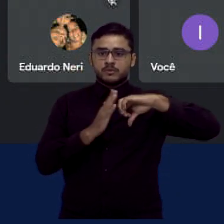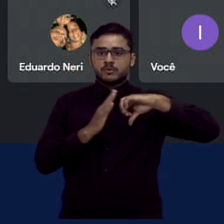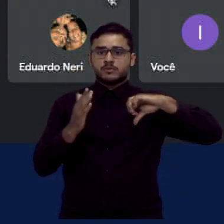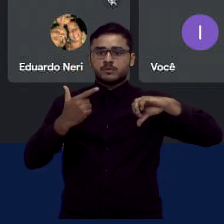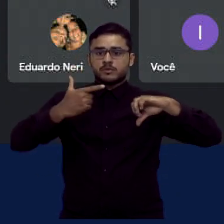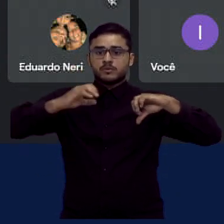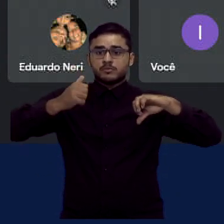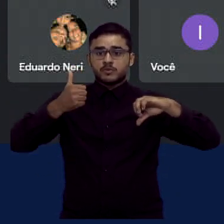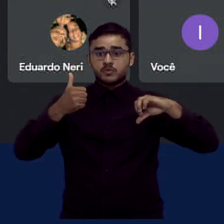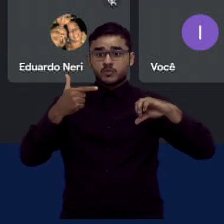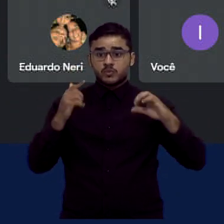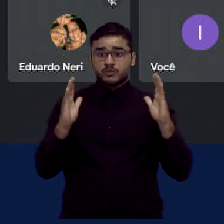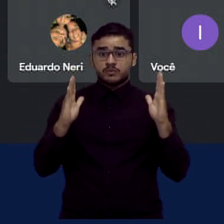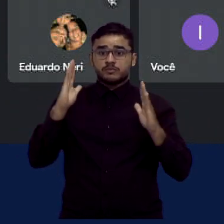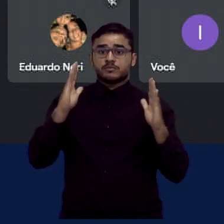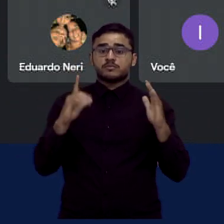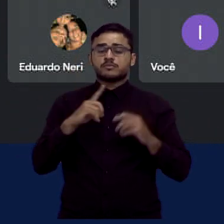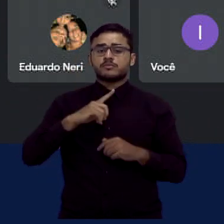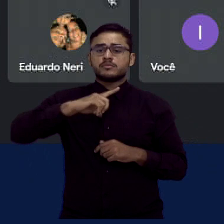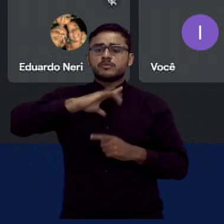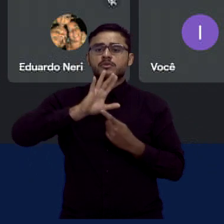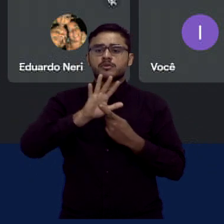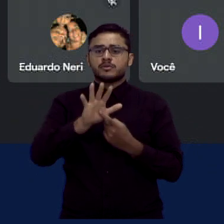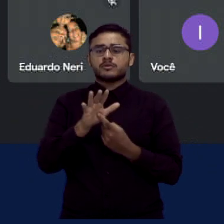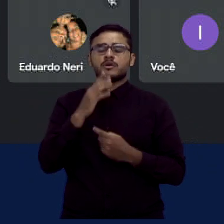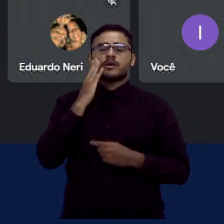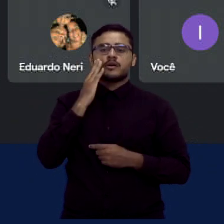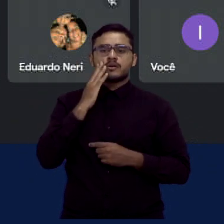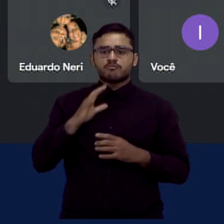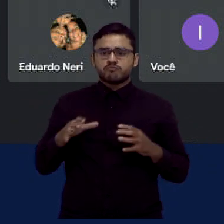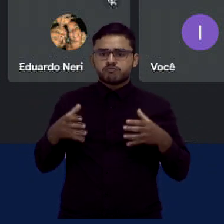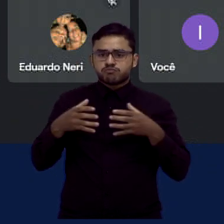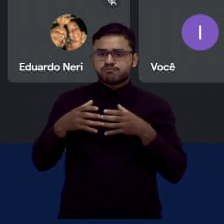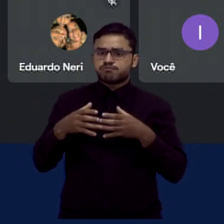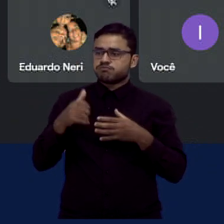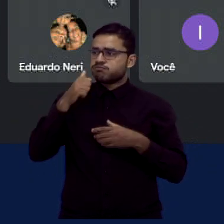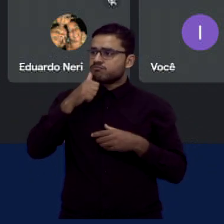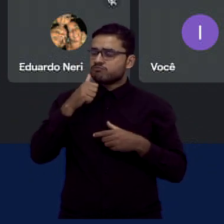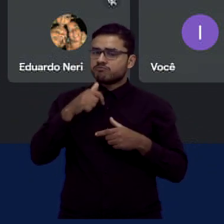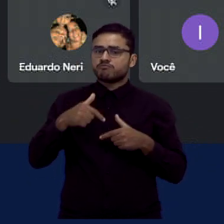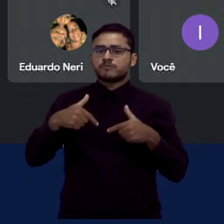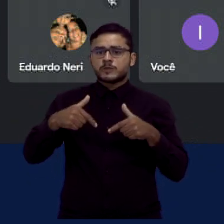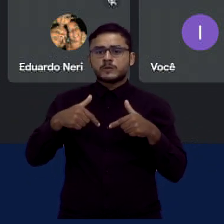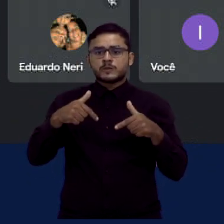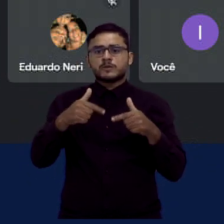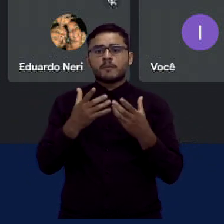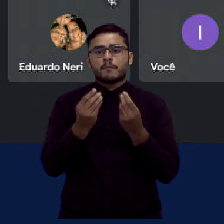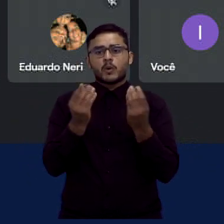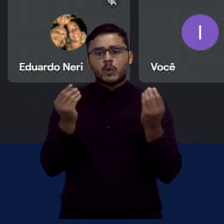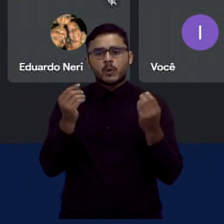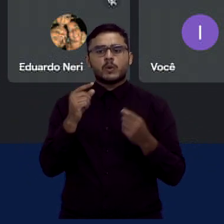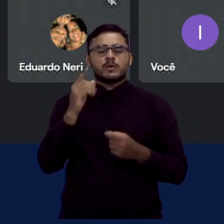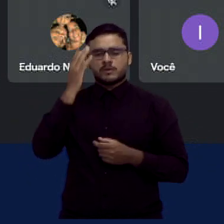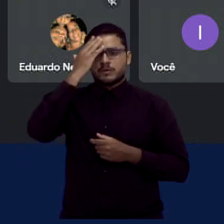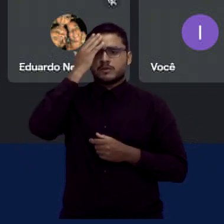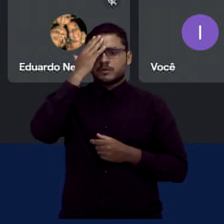O que eu vi, melhor dizendo, foi uma série de pessoas,